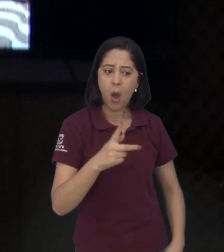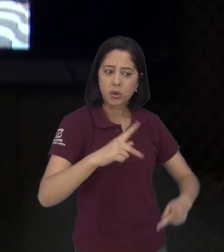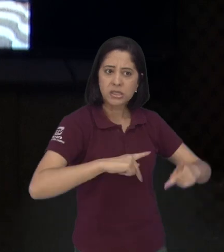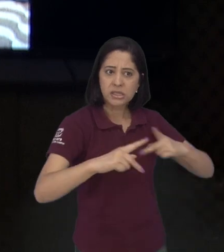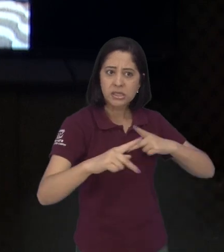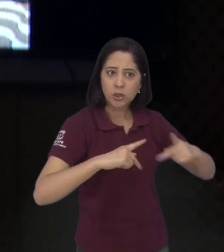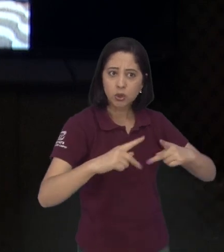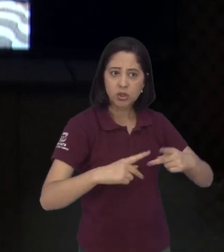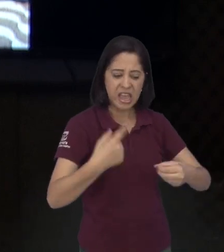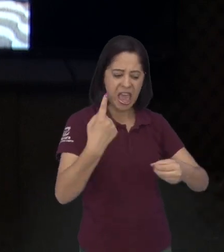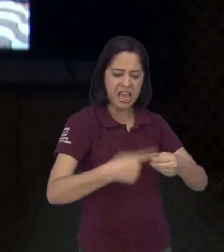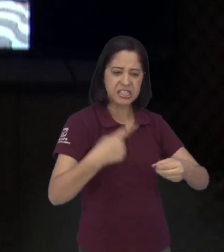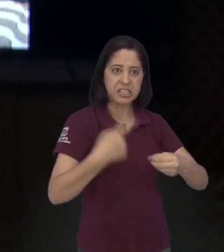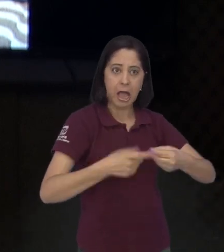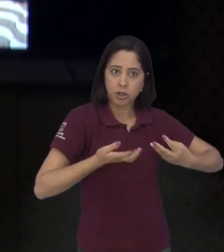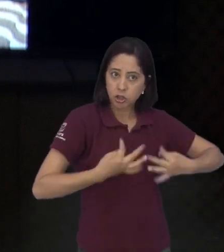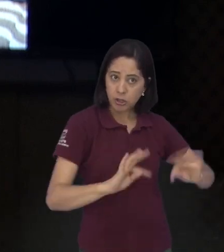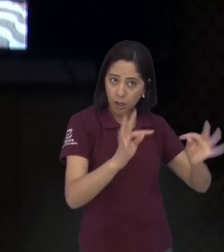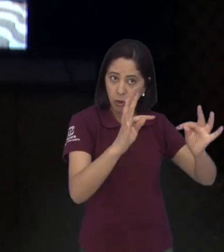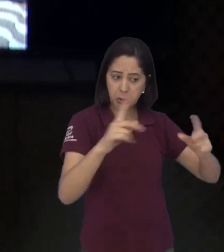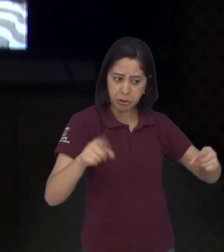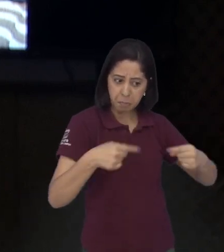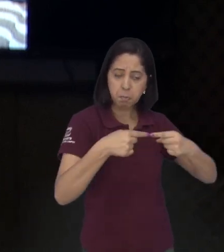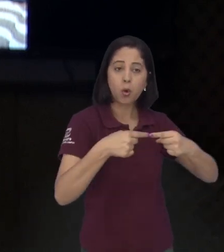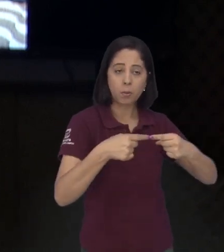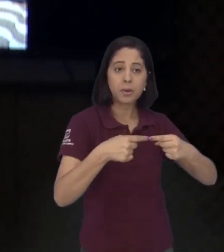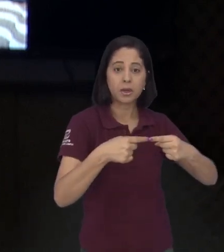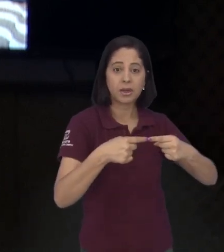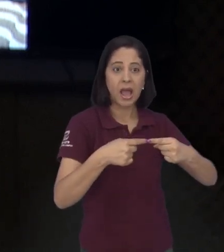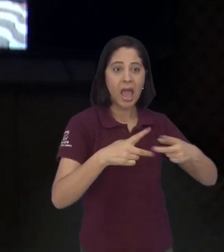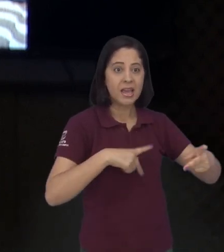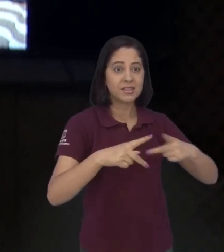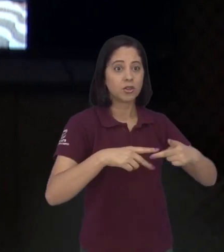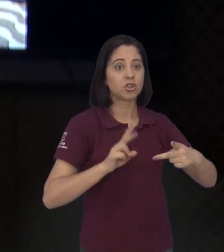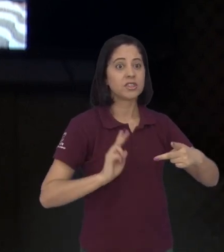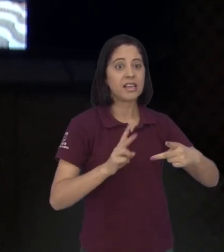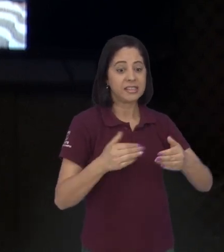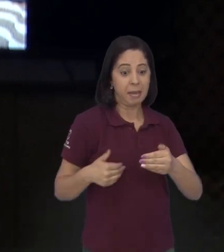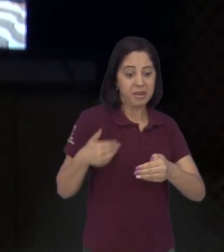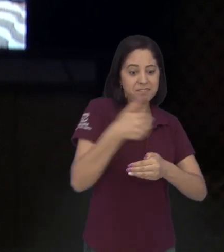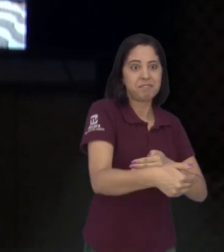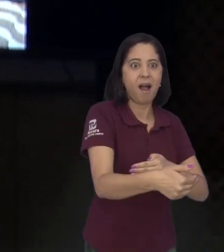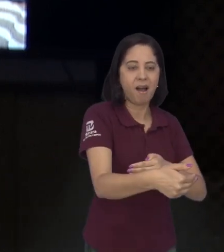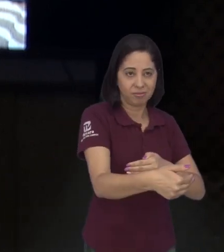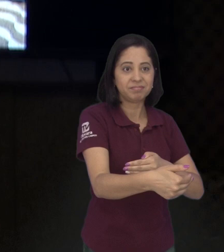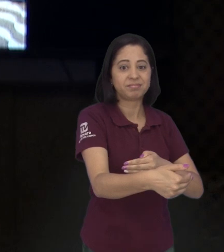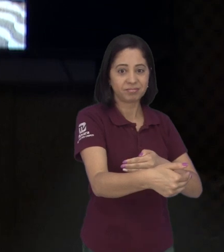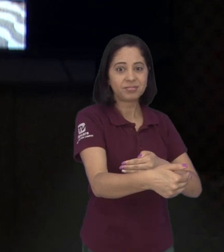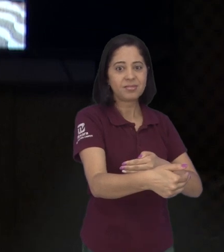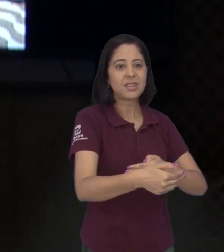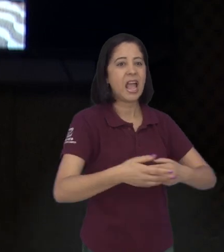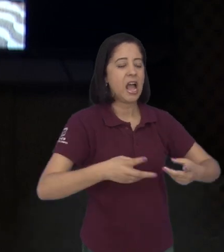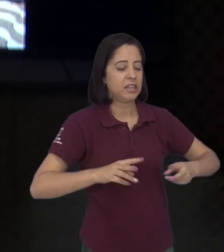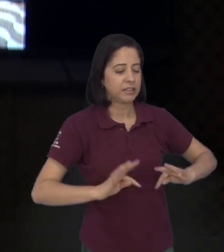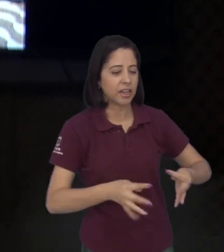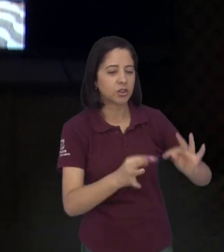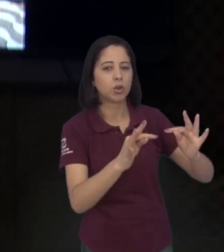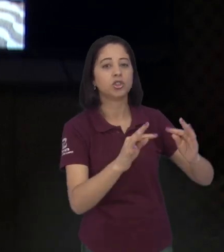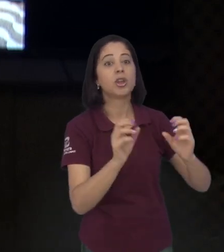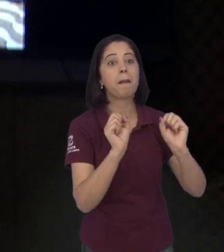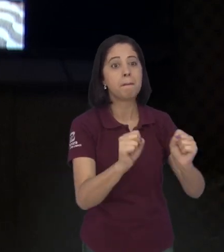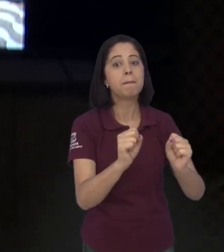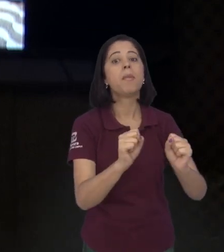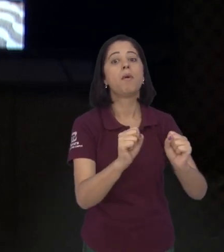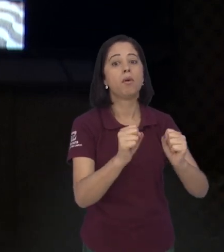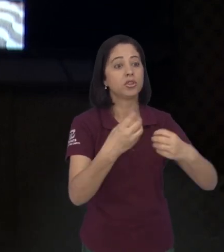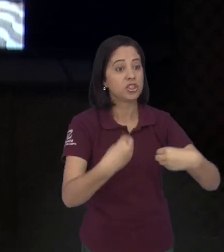hein? São José é conhecido como a cidade tecnológica, né? E São José, eu creio que sai na frente com isso. Então, uma cidade tecnológica, onde